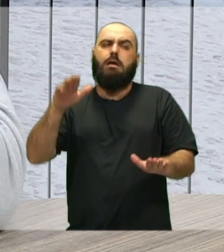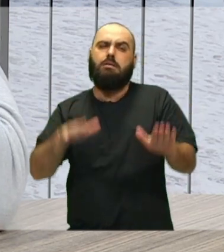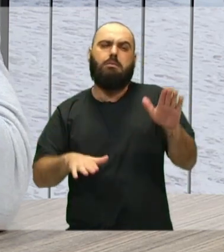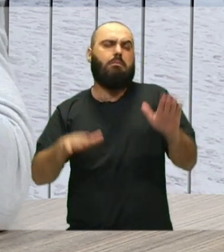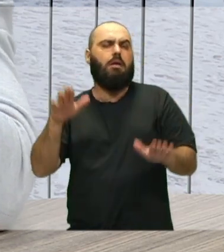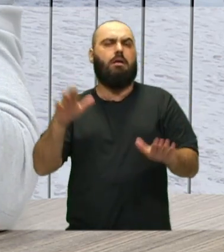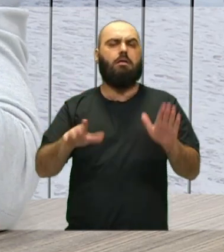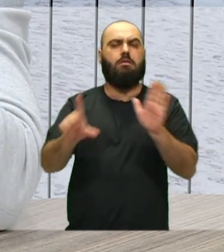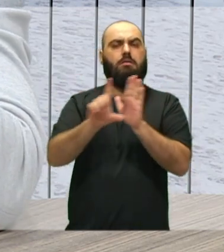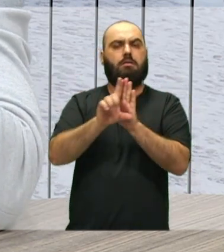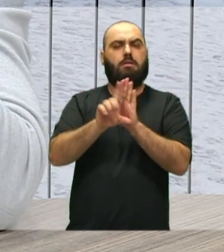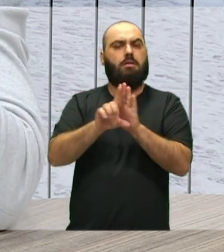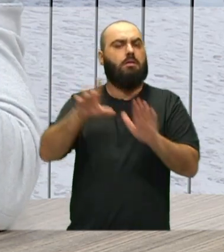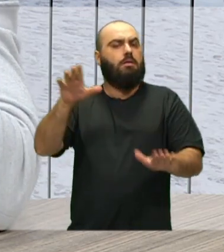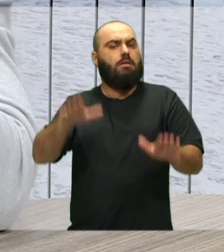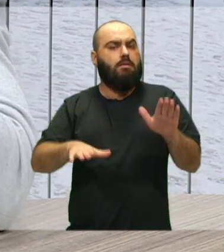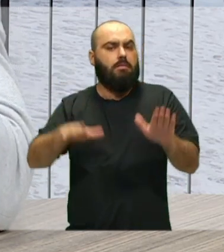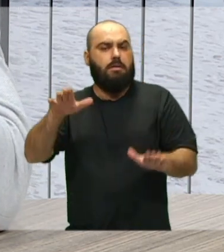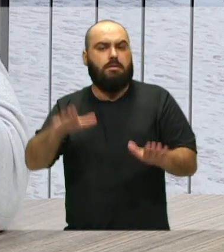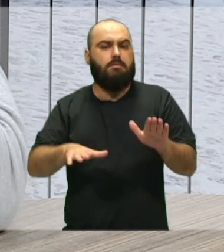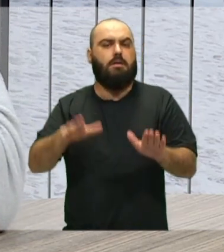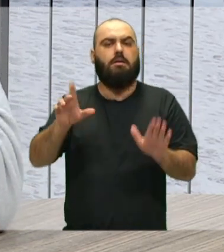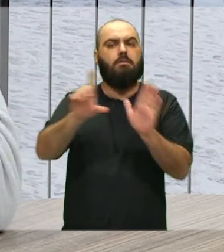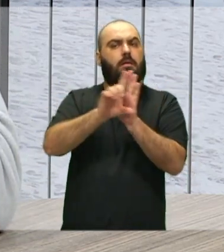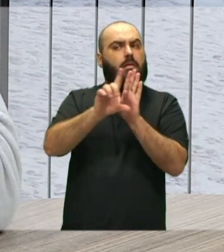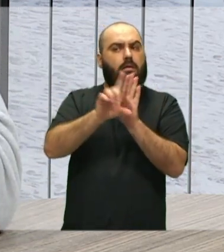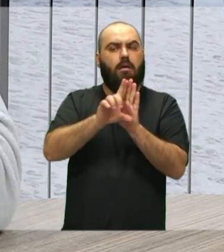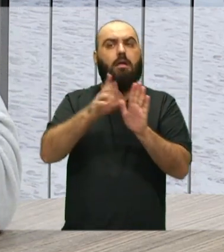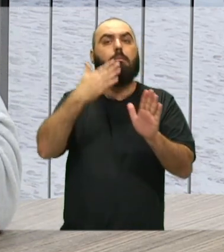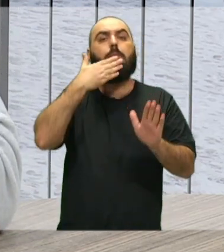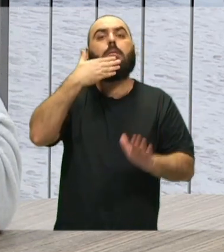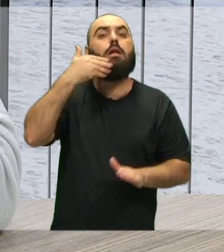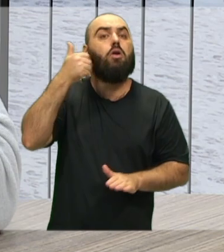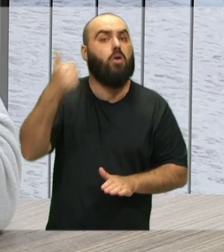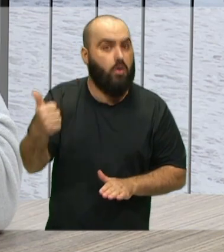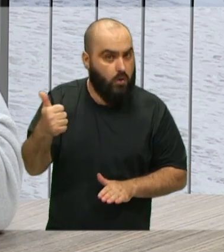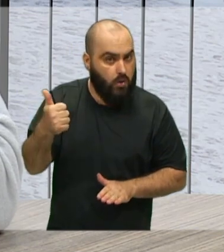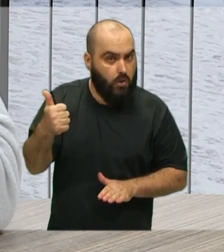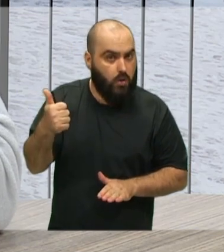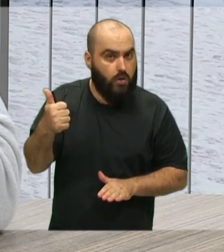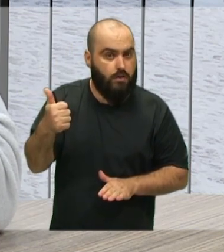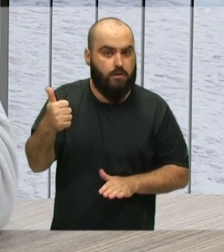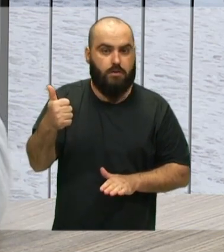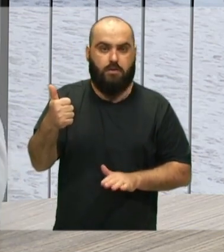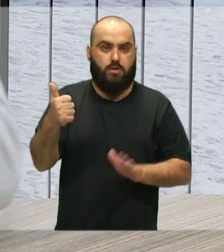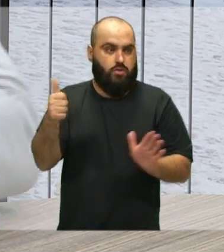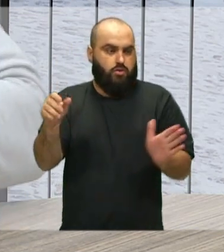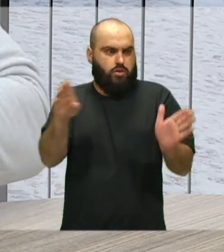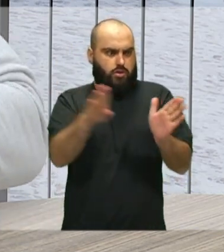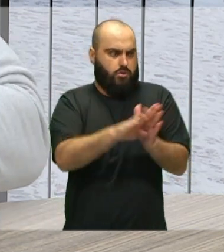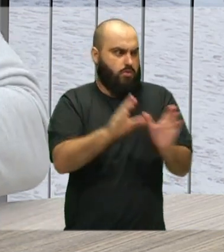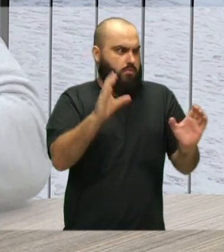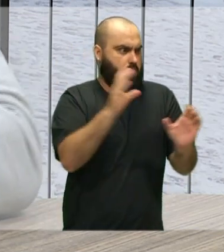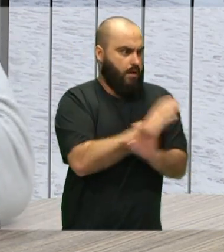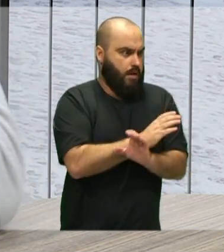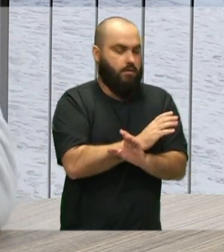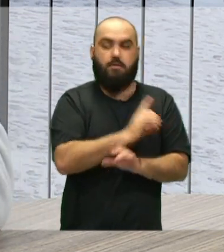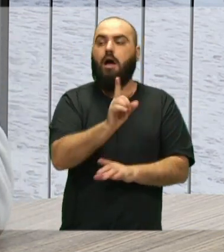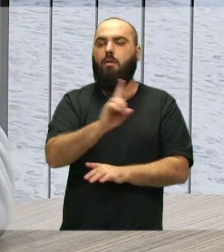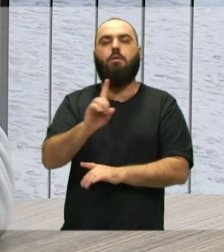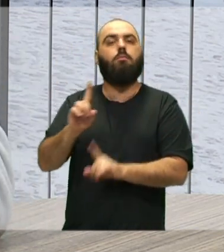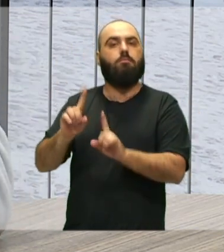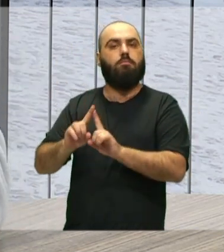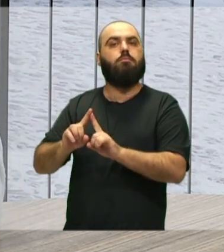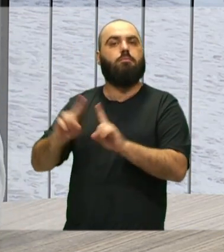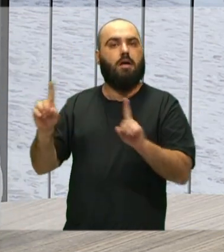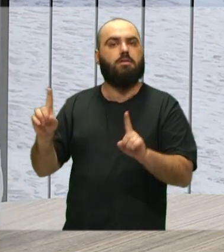elétrico, uma direção elétrica, deu uma melhorada no Fusquinha. Não veio a Ferrari, mas deixou o Fusquinha para trás, deu